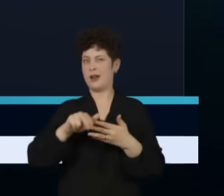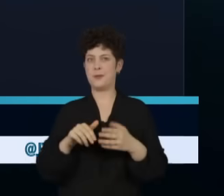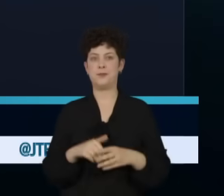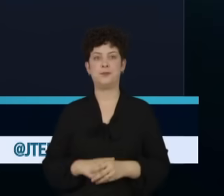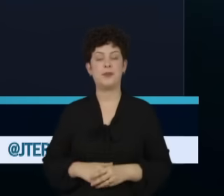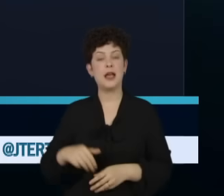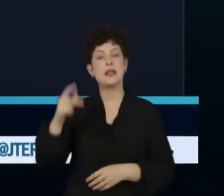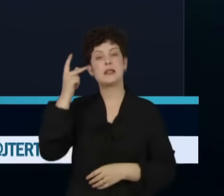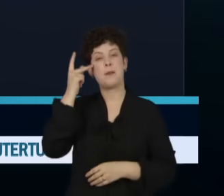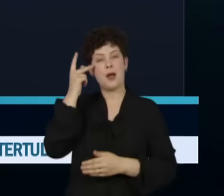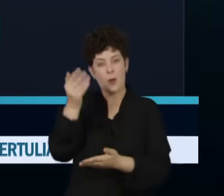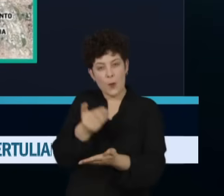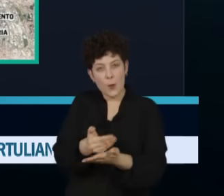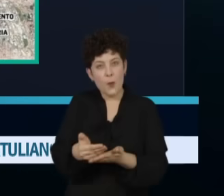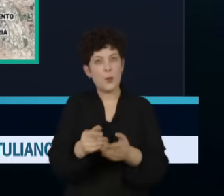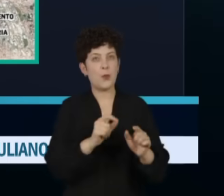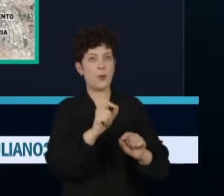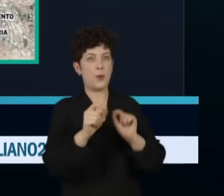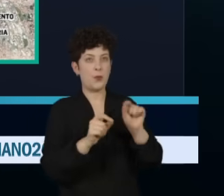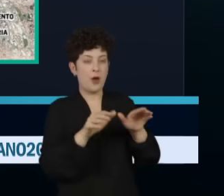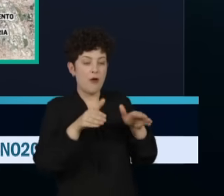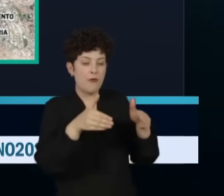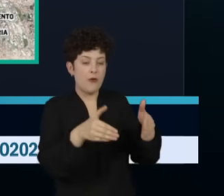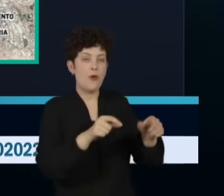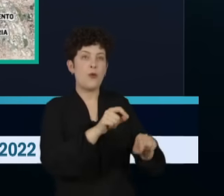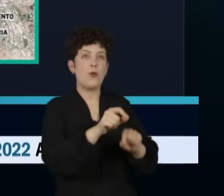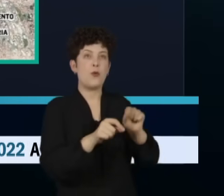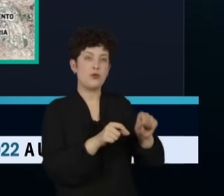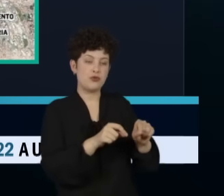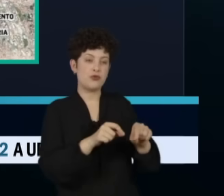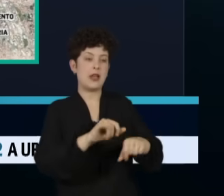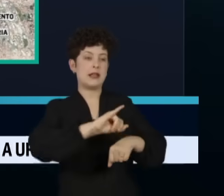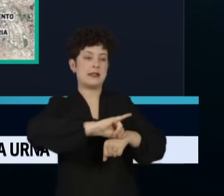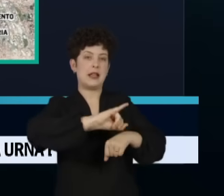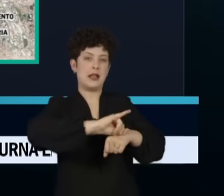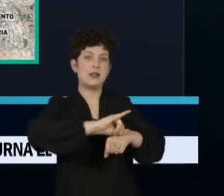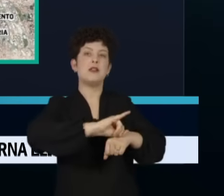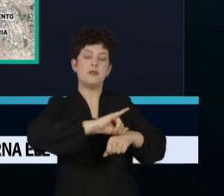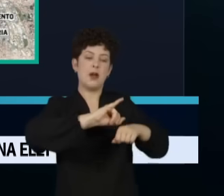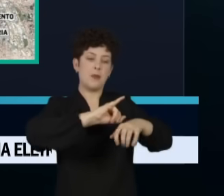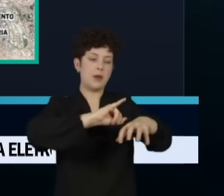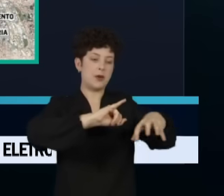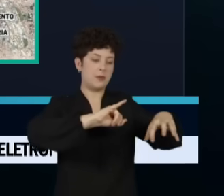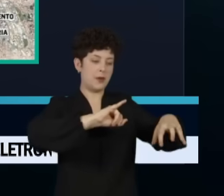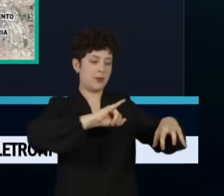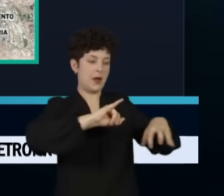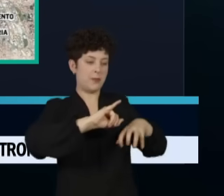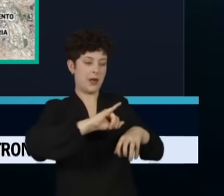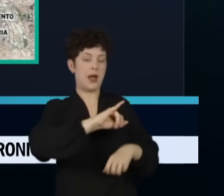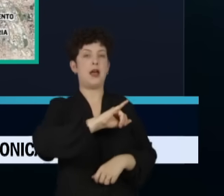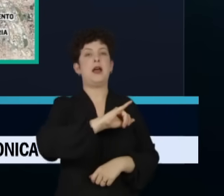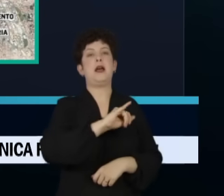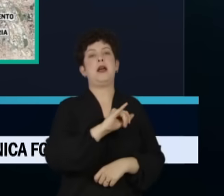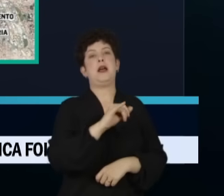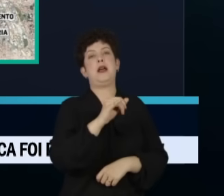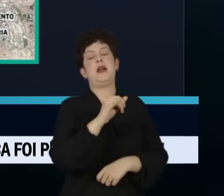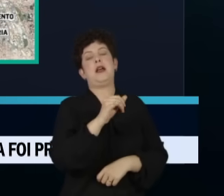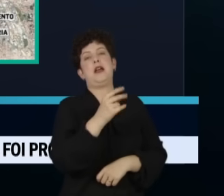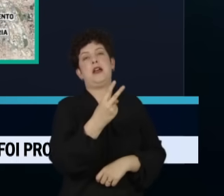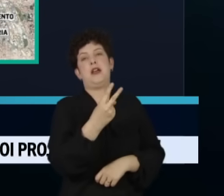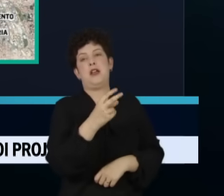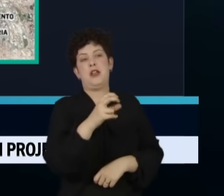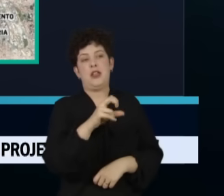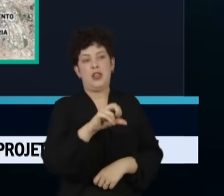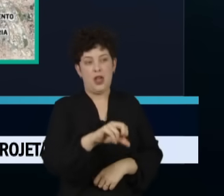Paulo, na fase inicial está concentrada no chamado centro expandido entre as marginais Pinheiros e Titê.